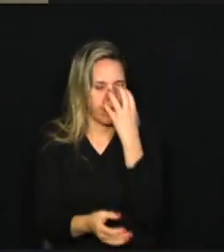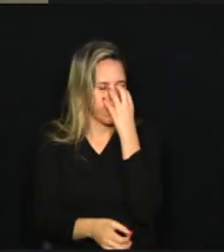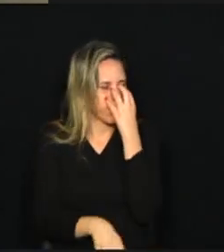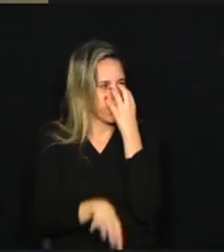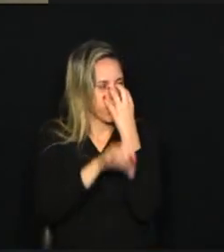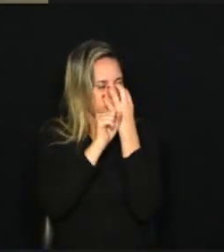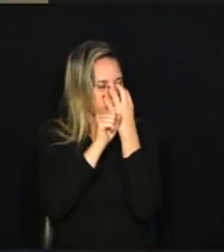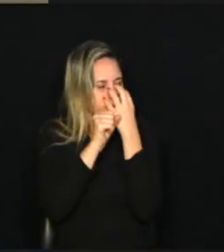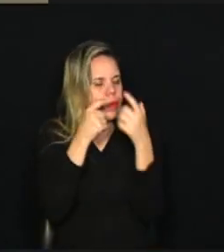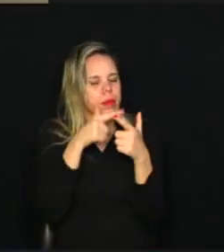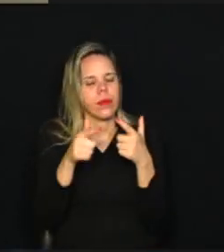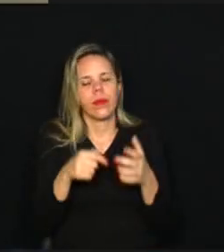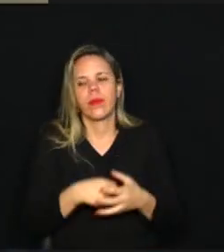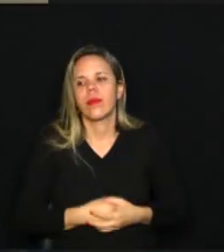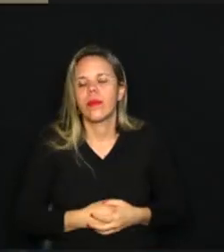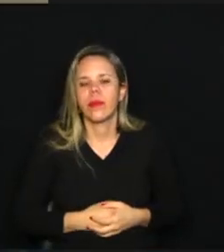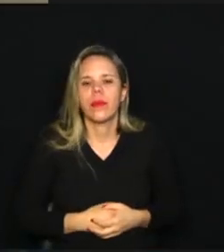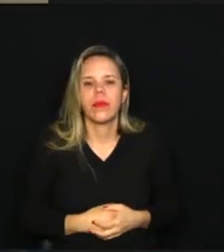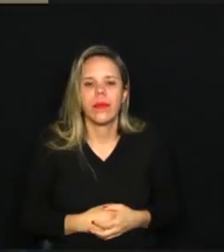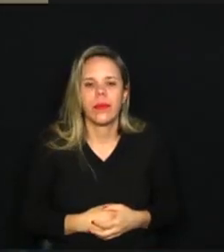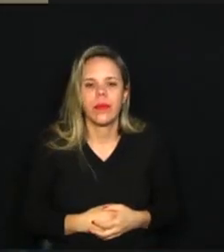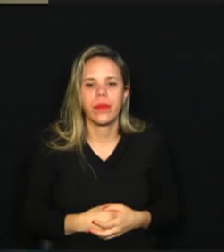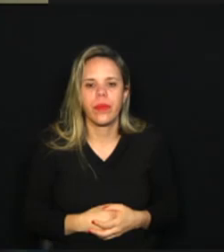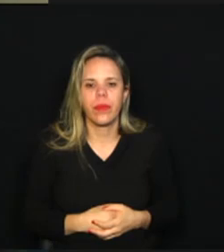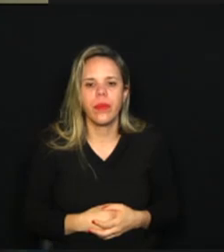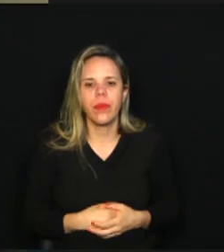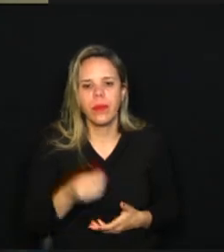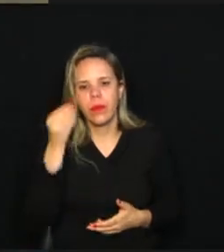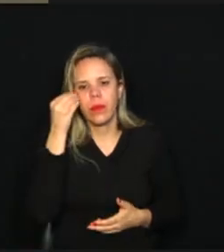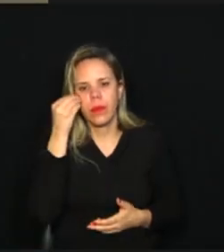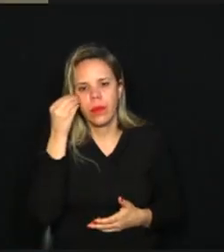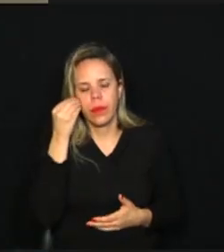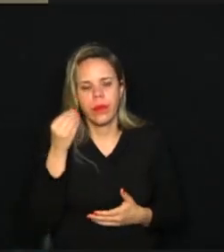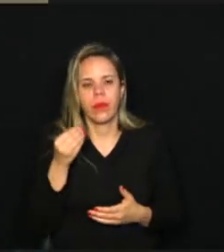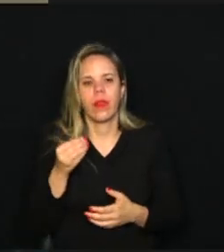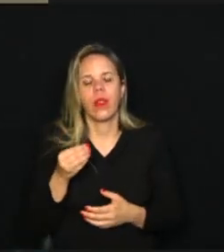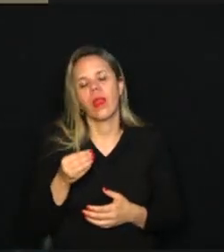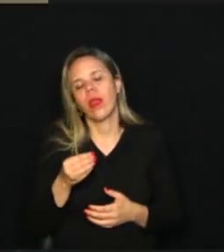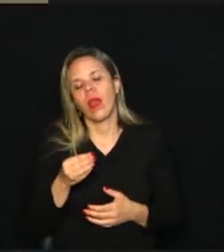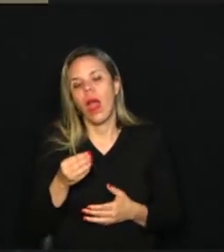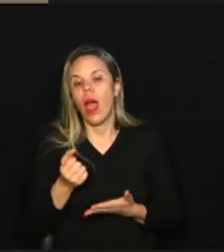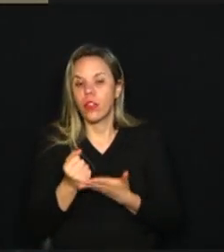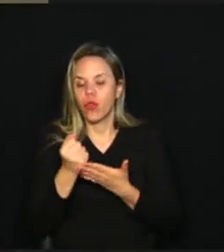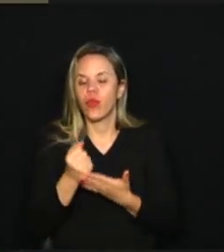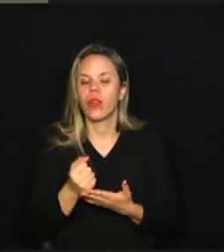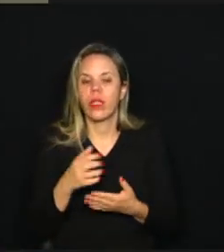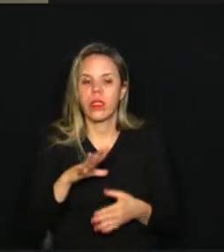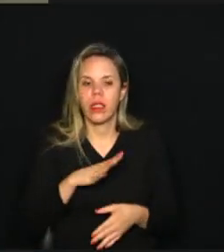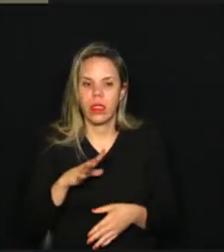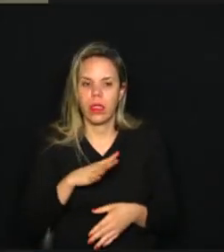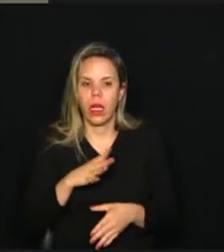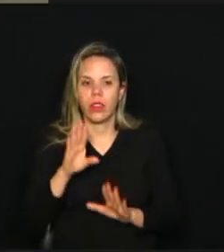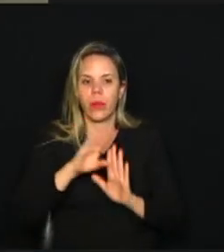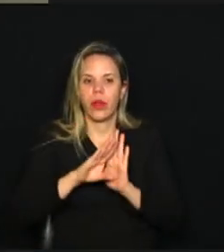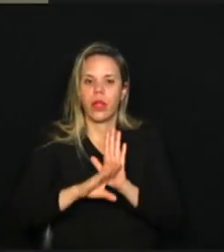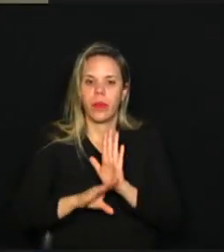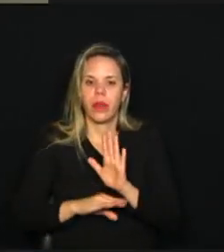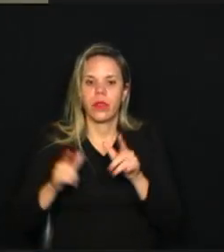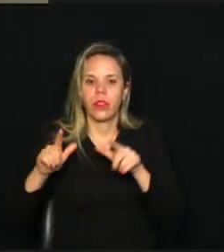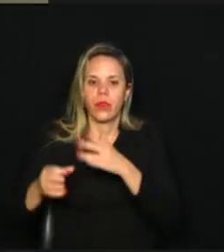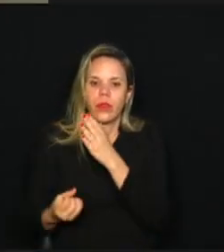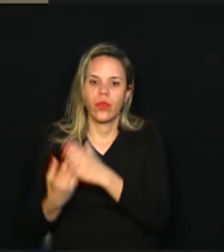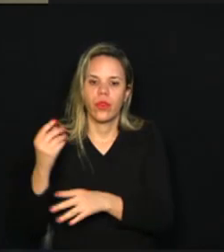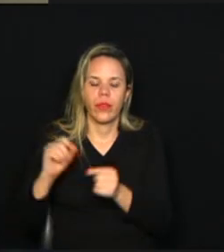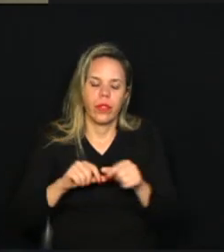grave dos internados, né? Então, o teste permite que o município possa se programar da onde fazer